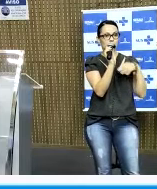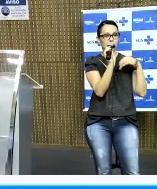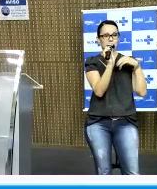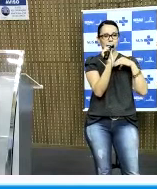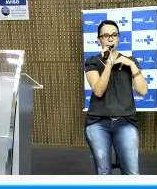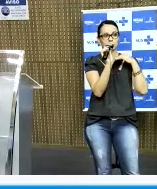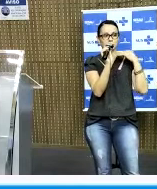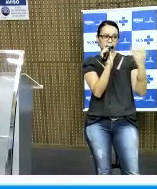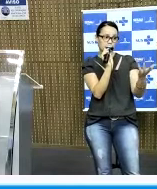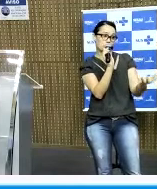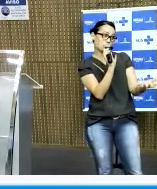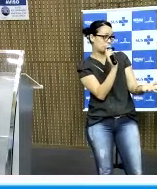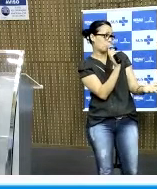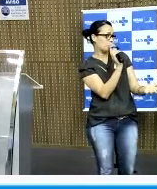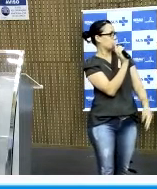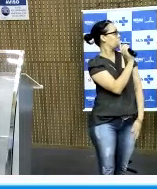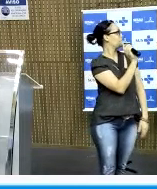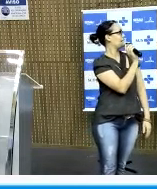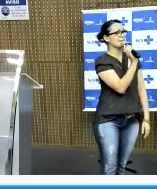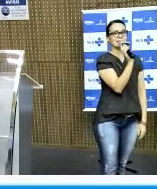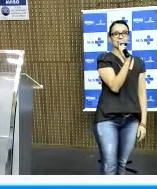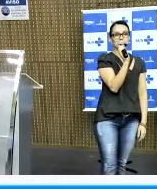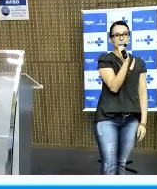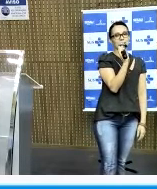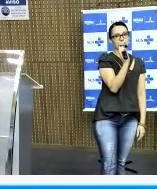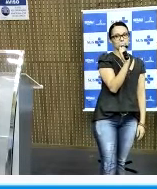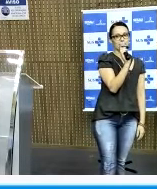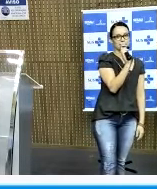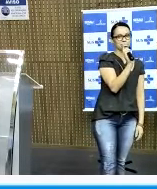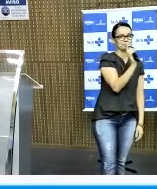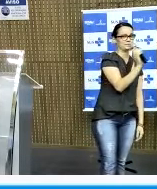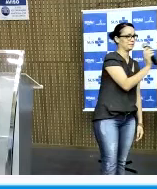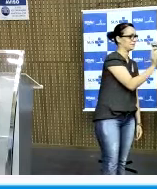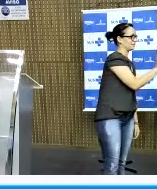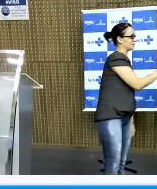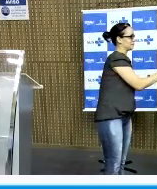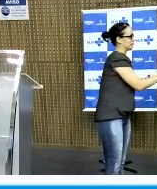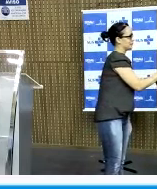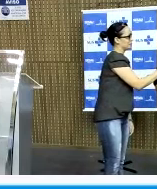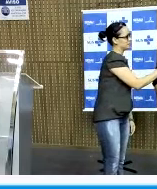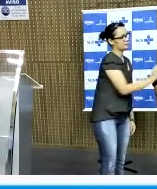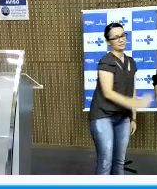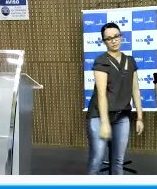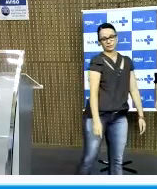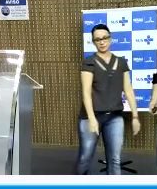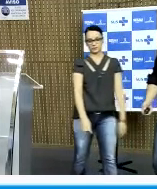meu compartilhamento curto, mas espero que tenha ajudado.